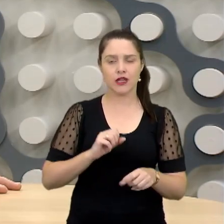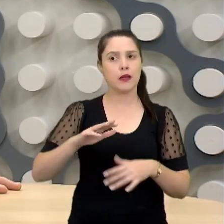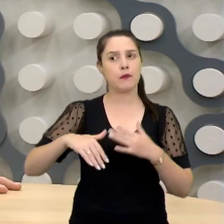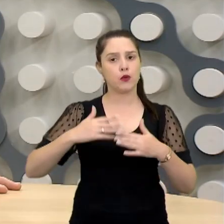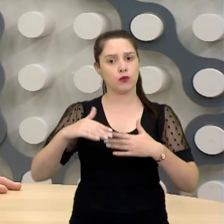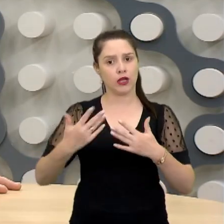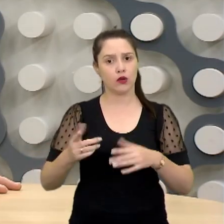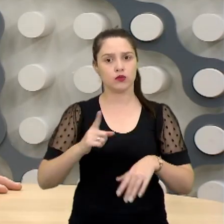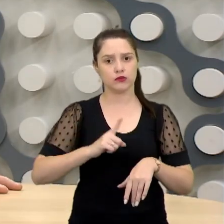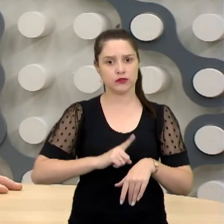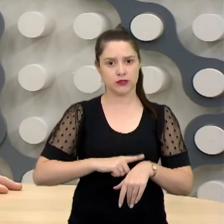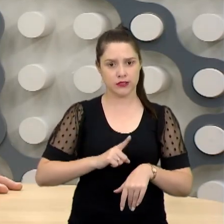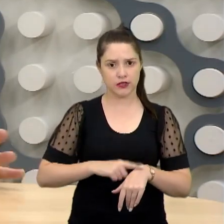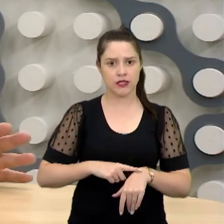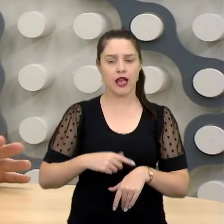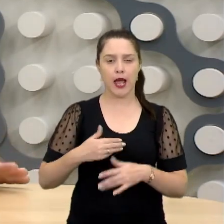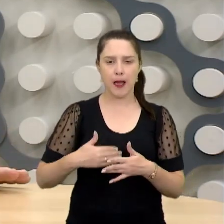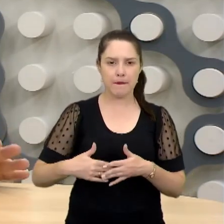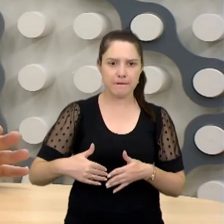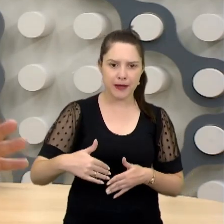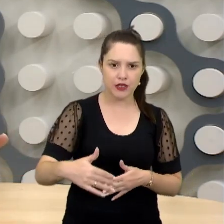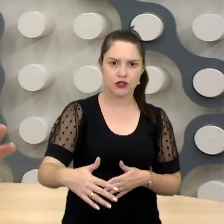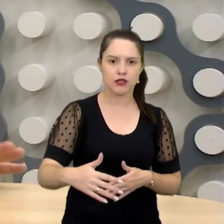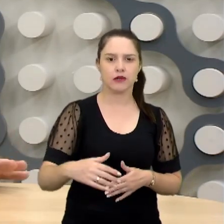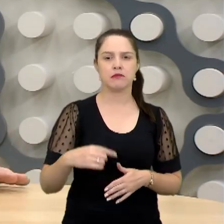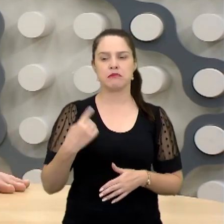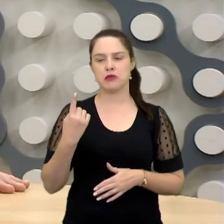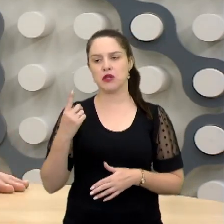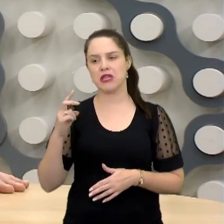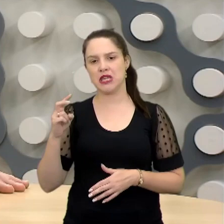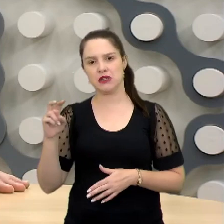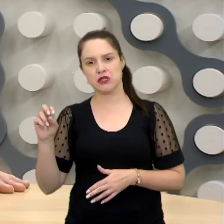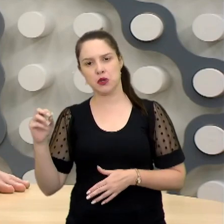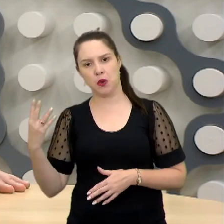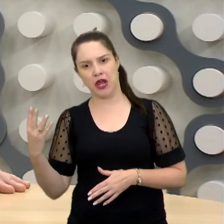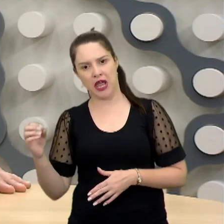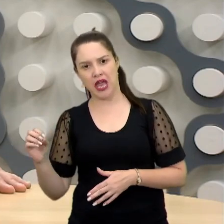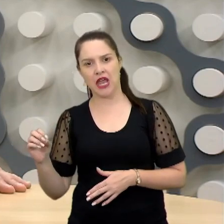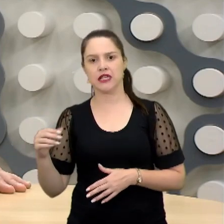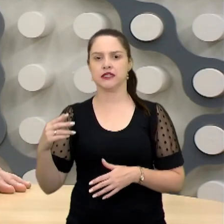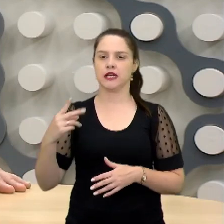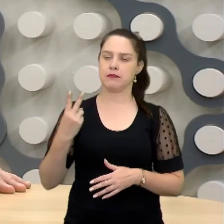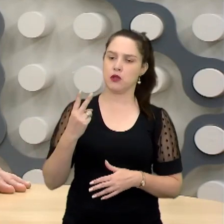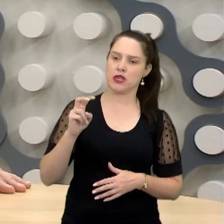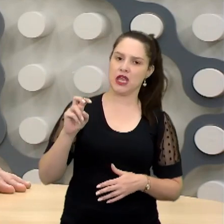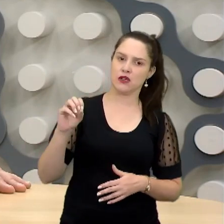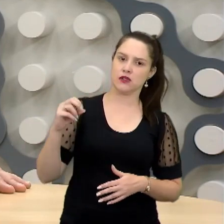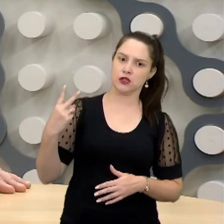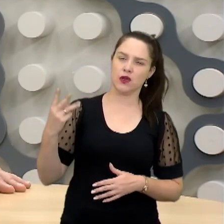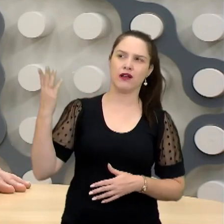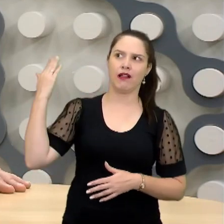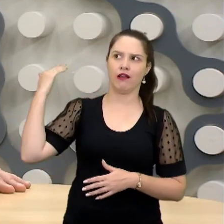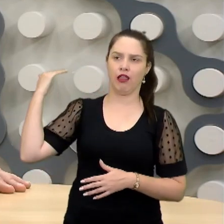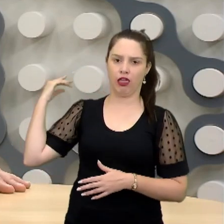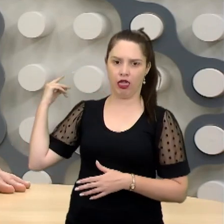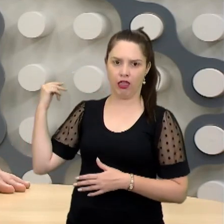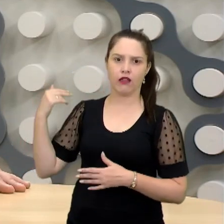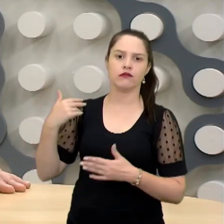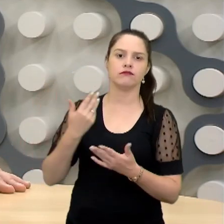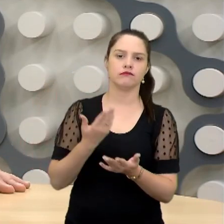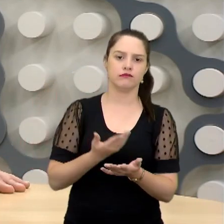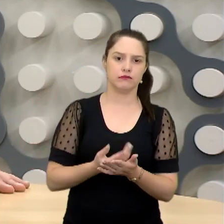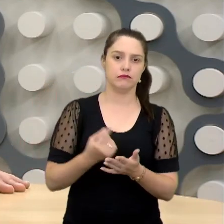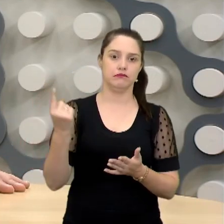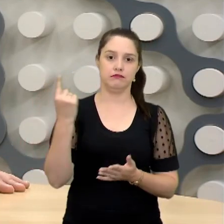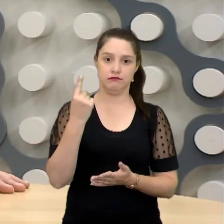tempo, a partir de 540, 560 milhões de anos atrás, aí começam a surgir os primeiros seres vivos,